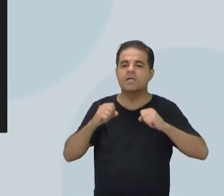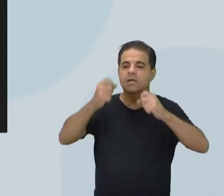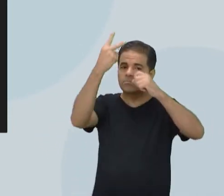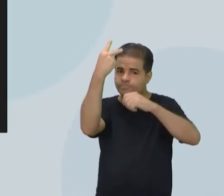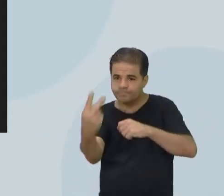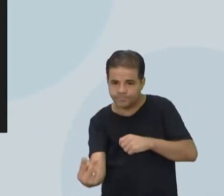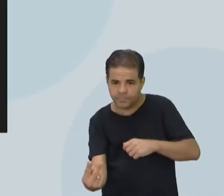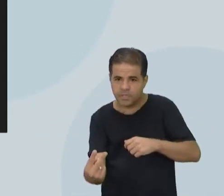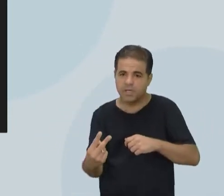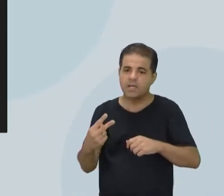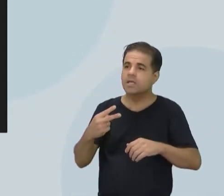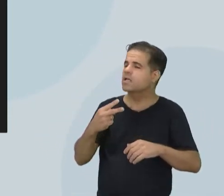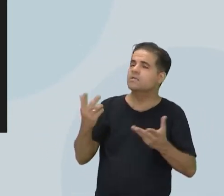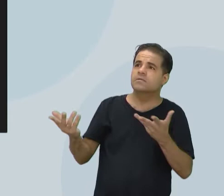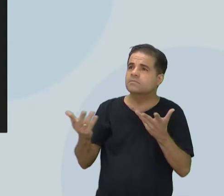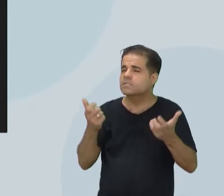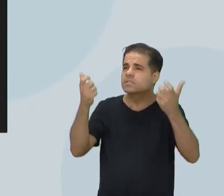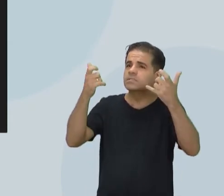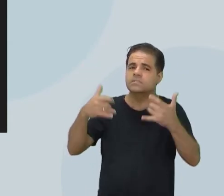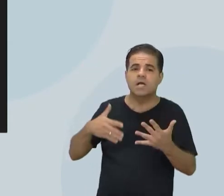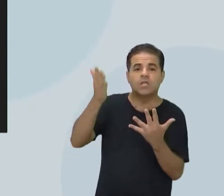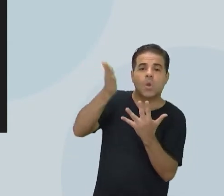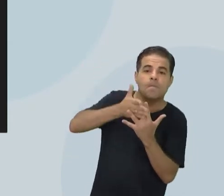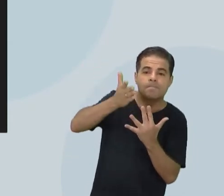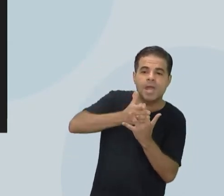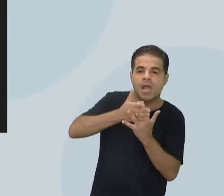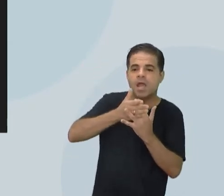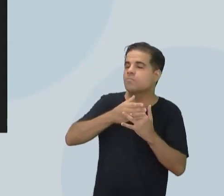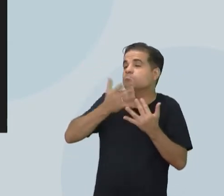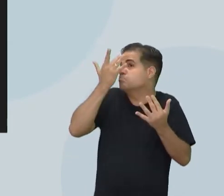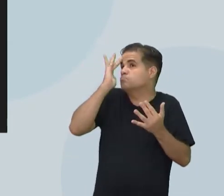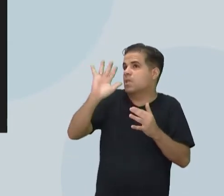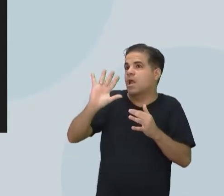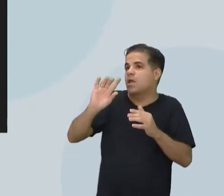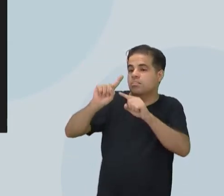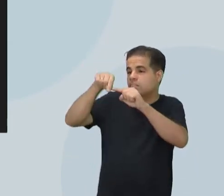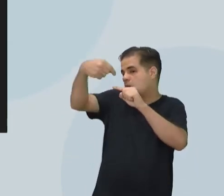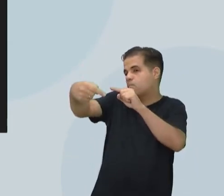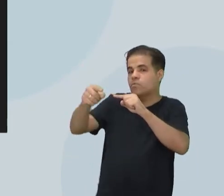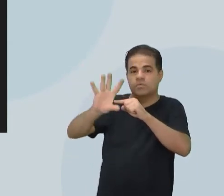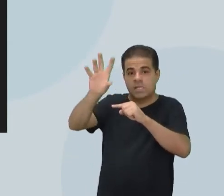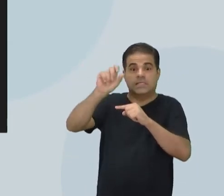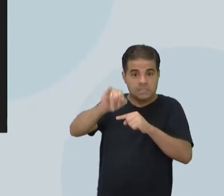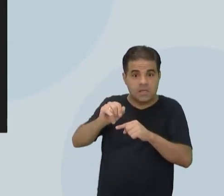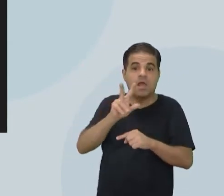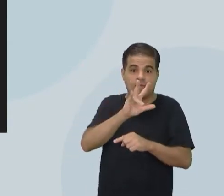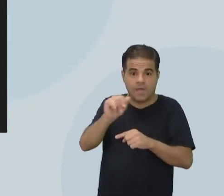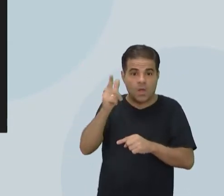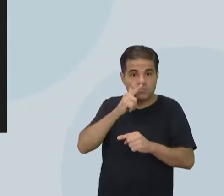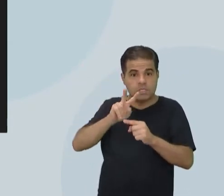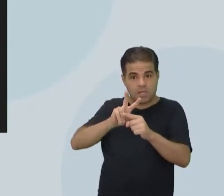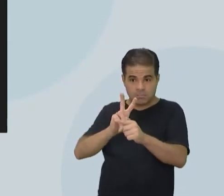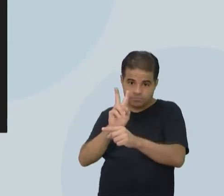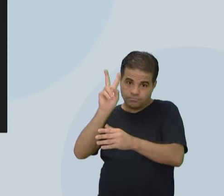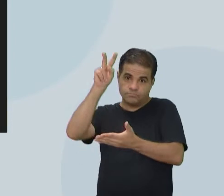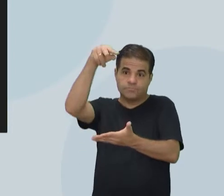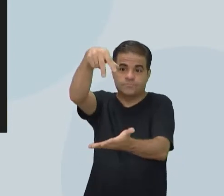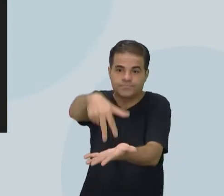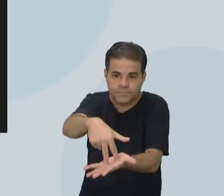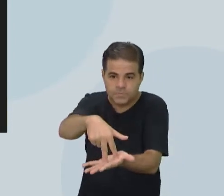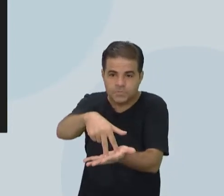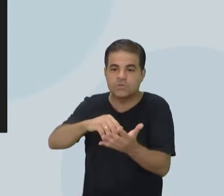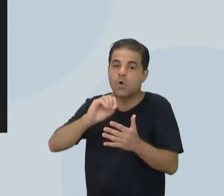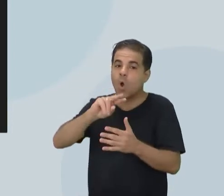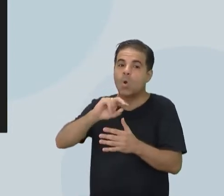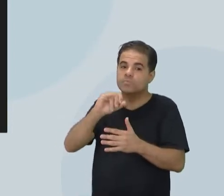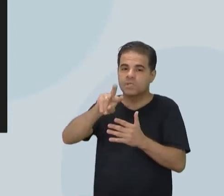imagem, ele está no meio do processo. Eu não sei o que vai acontecer depois, eu não sei se ele vai conseguir pular e se salvar ou se ele vai cair.